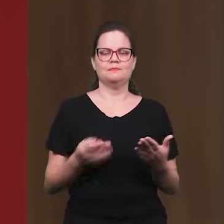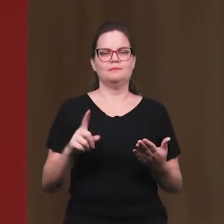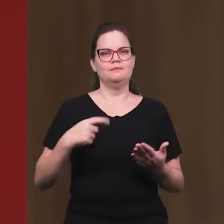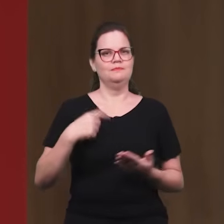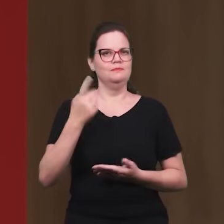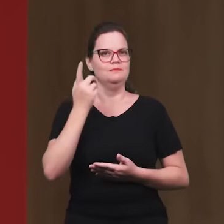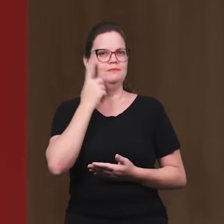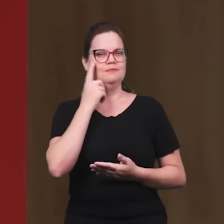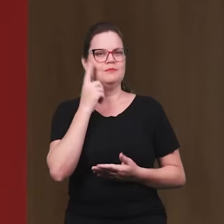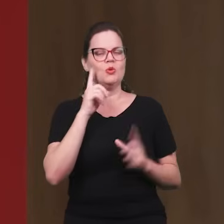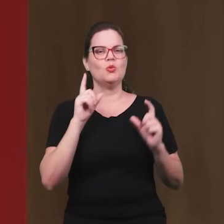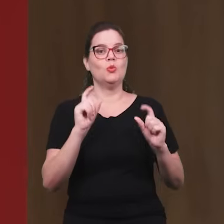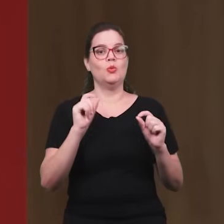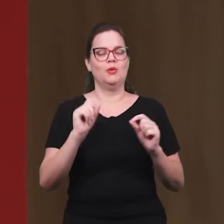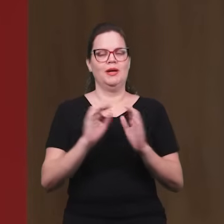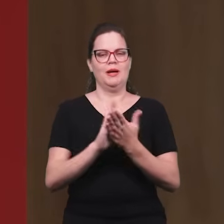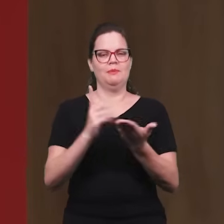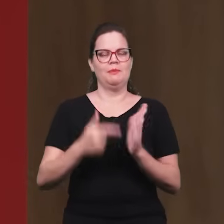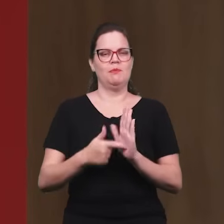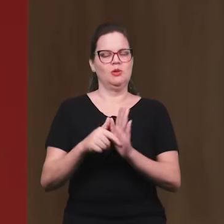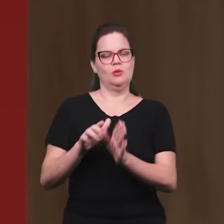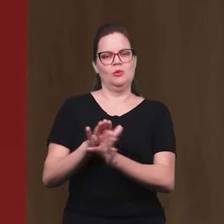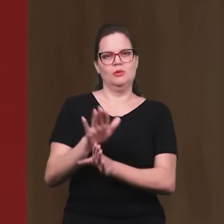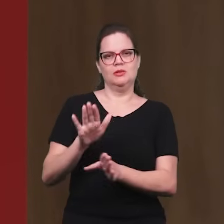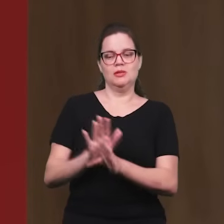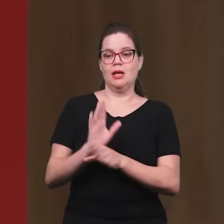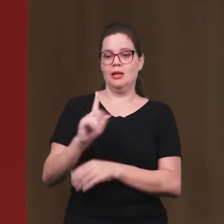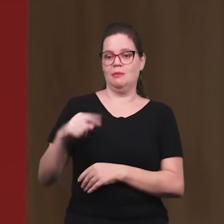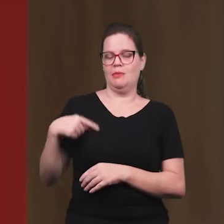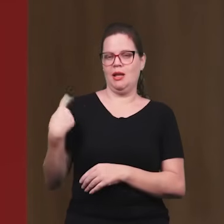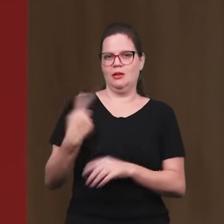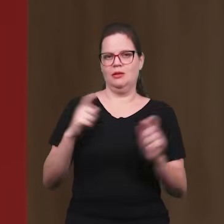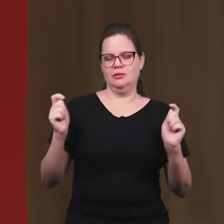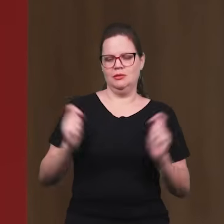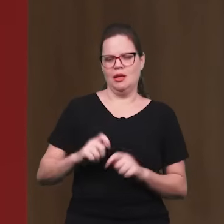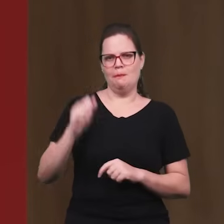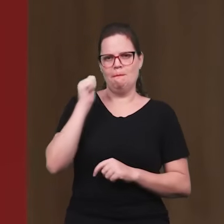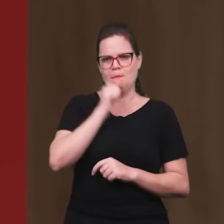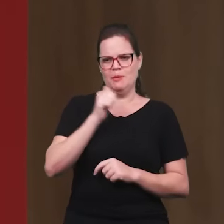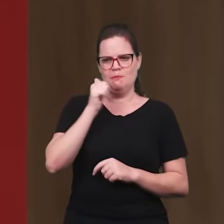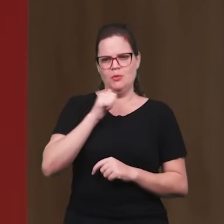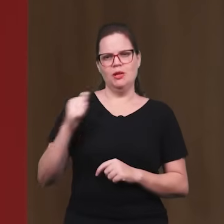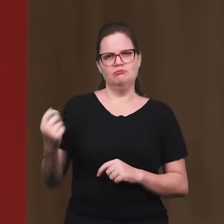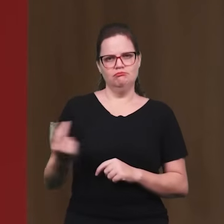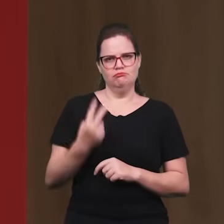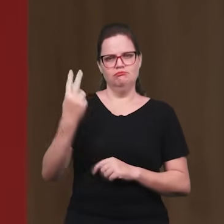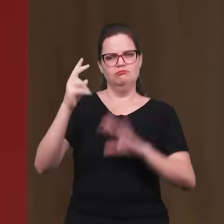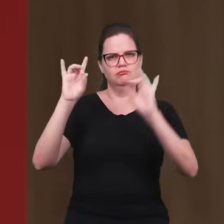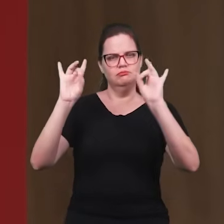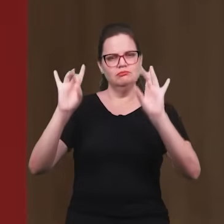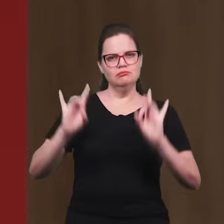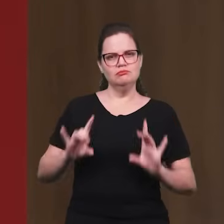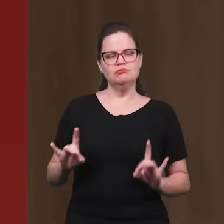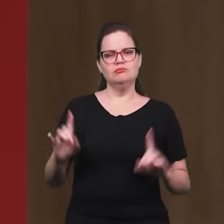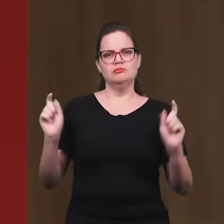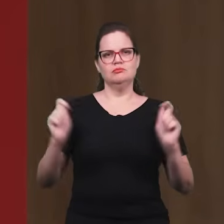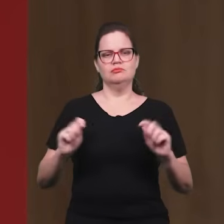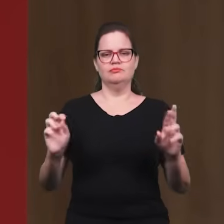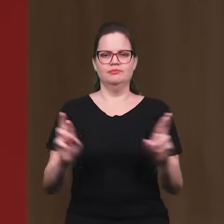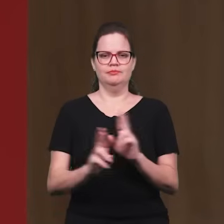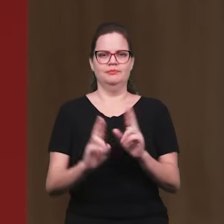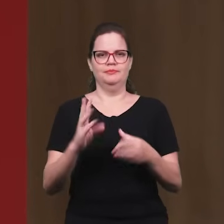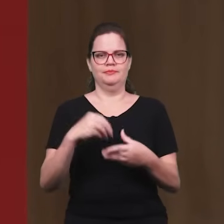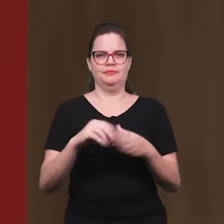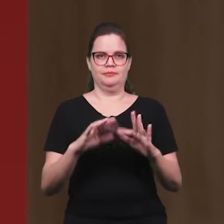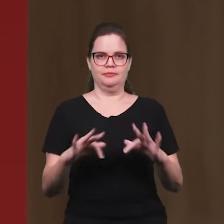veremos qual o conselho bíblico para que possamos ser mulheres virtuosas nos